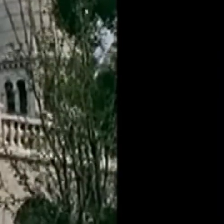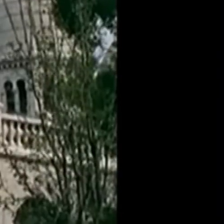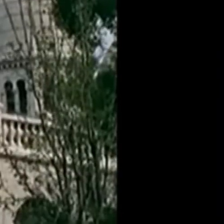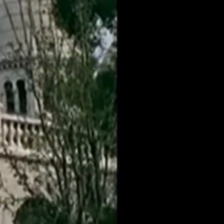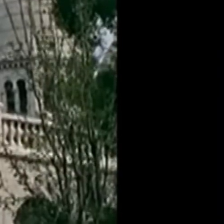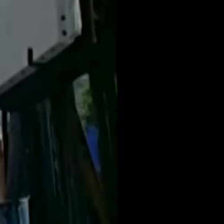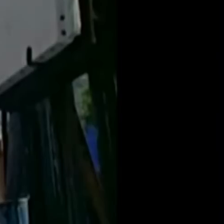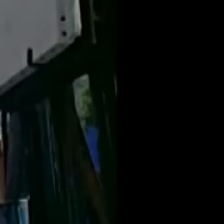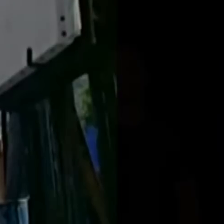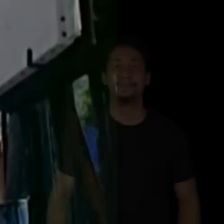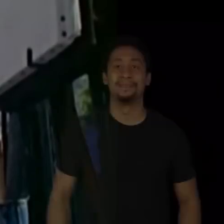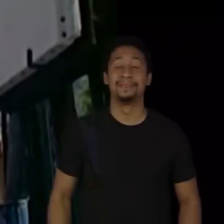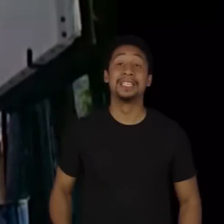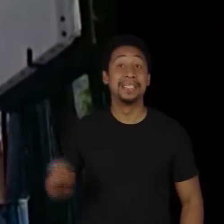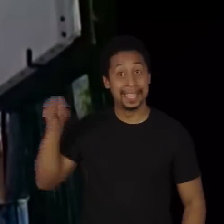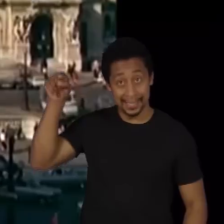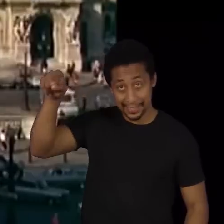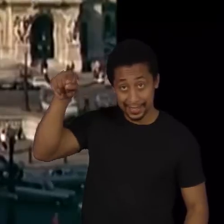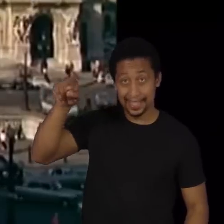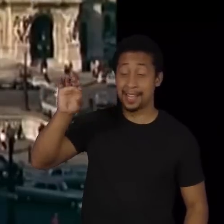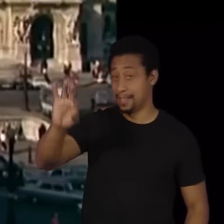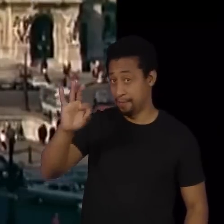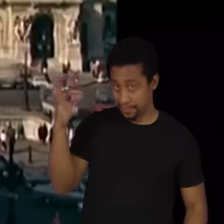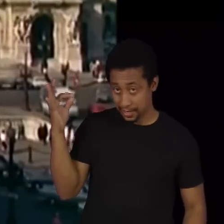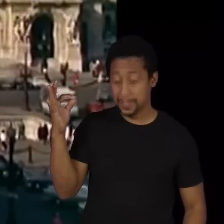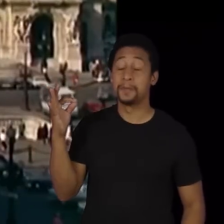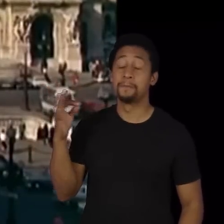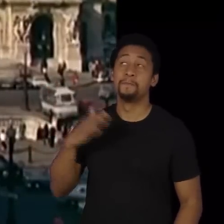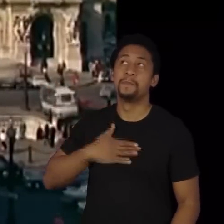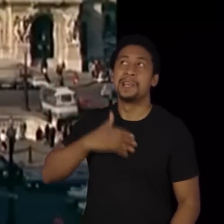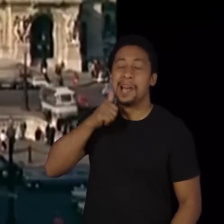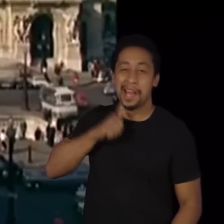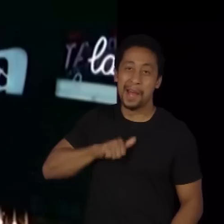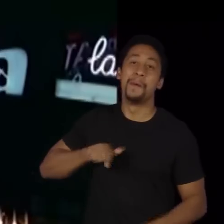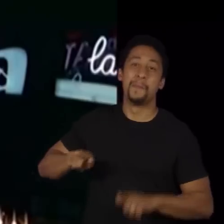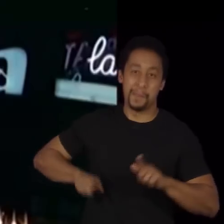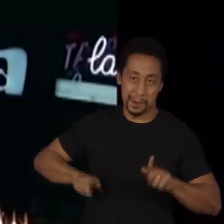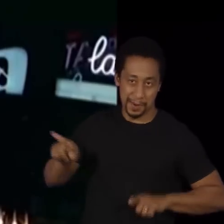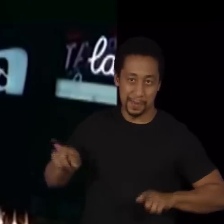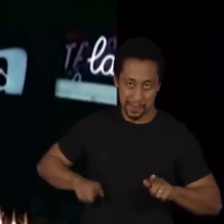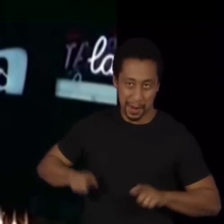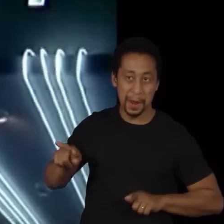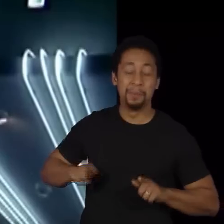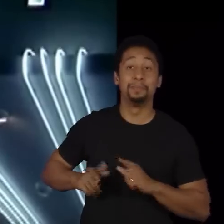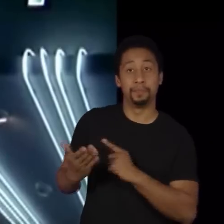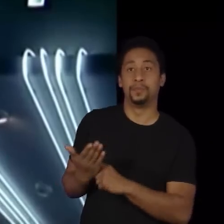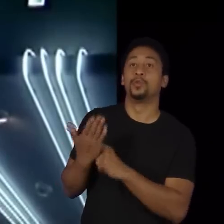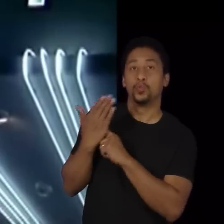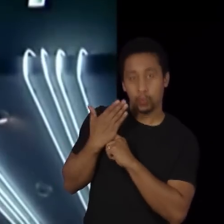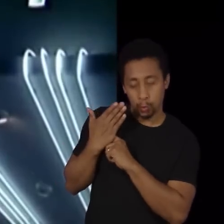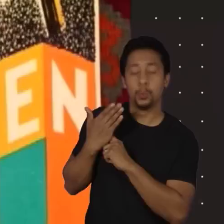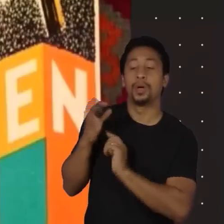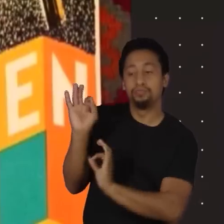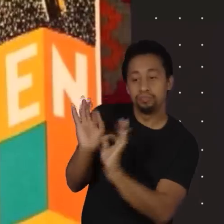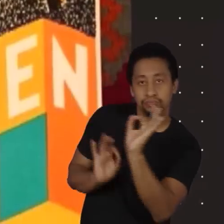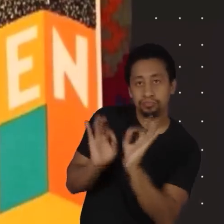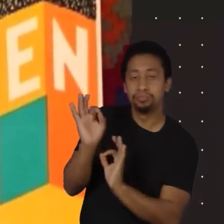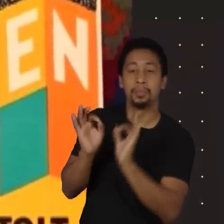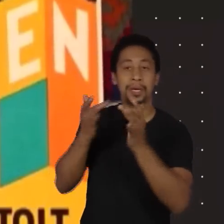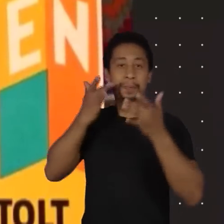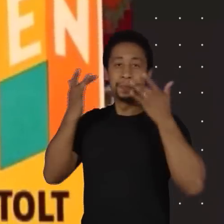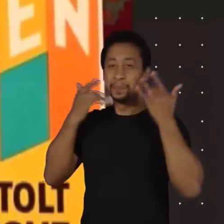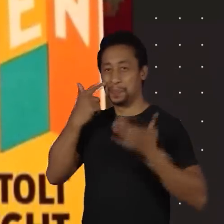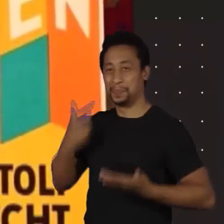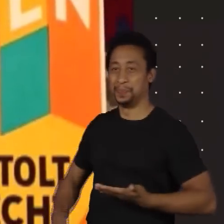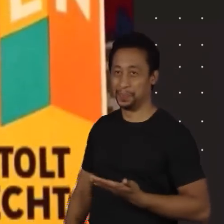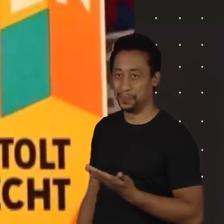E lá eu tinha uma prima, e nós então começamos a ir a teatro e tal, e eu vi uma ópera dos 3 Vinténs.